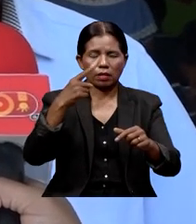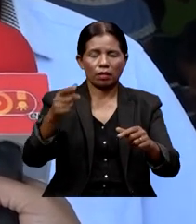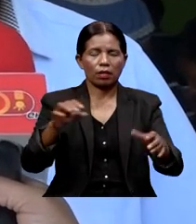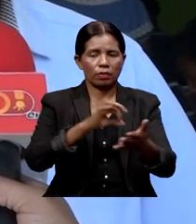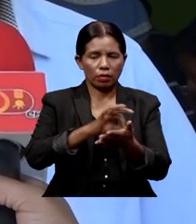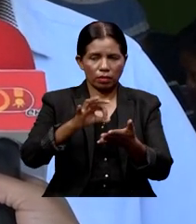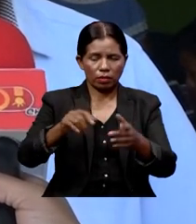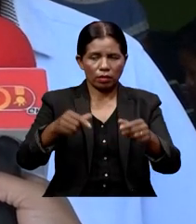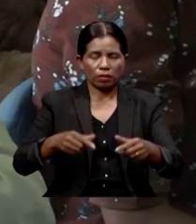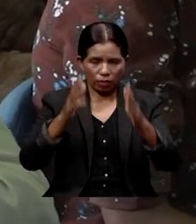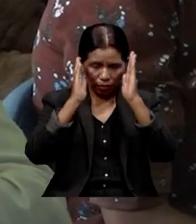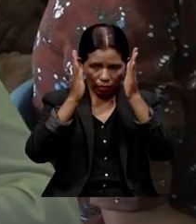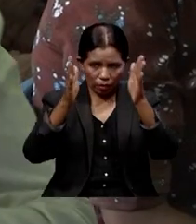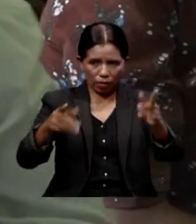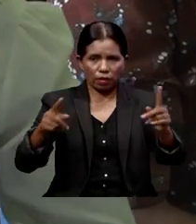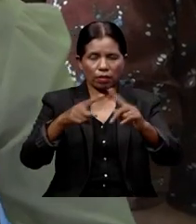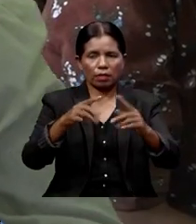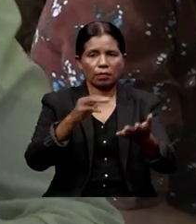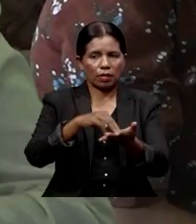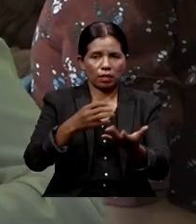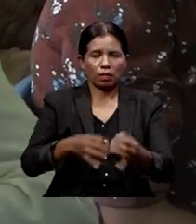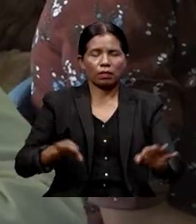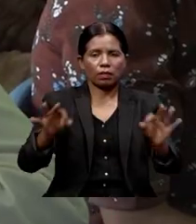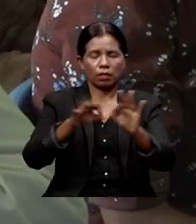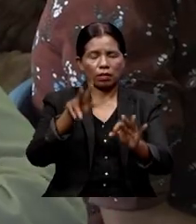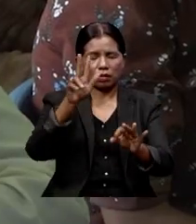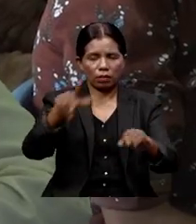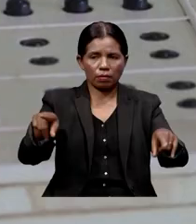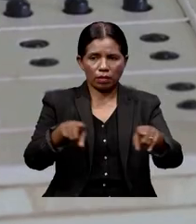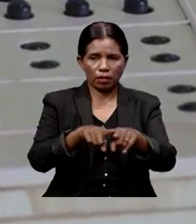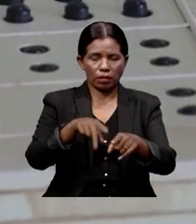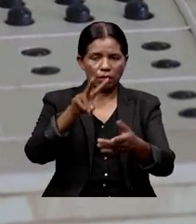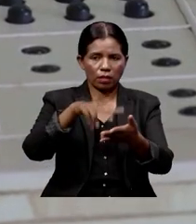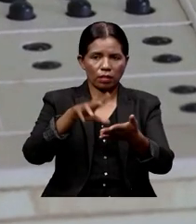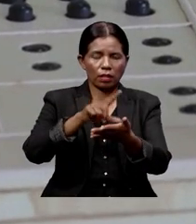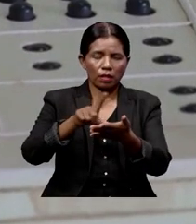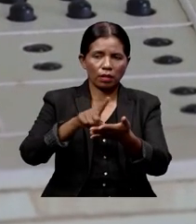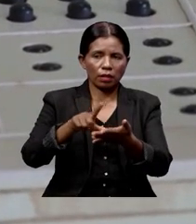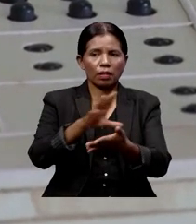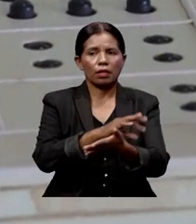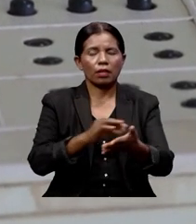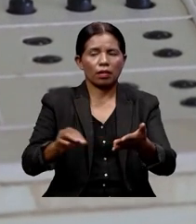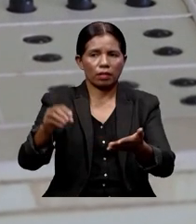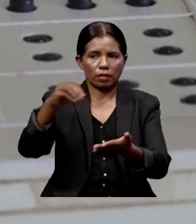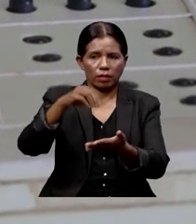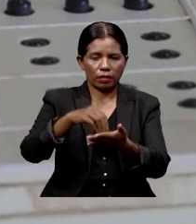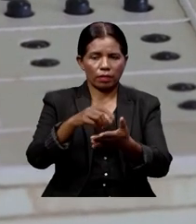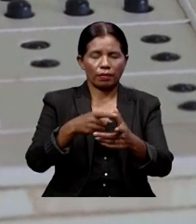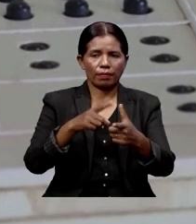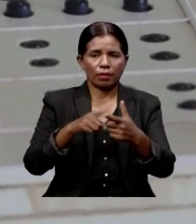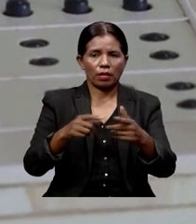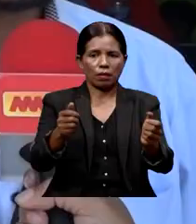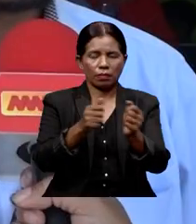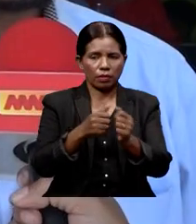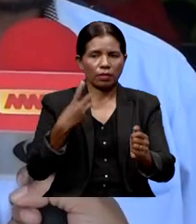formação ne se foca liu ba matéria importante tolu makanesan letra braille básico no pré-intermédio. Né, hamutu